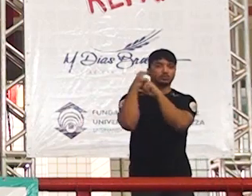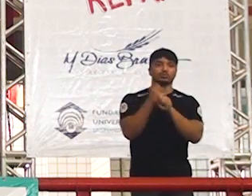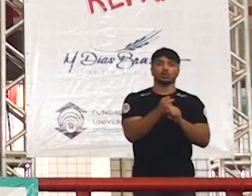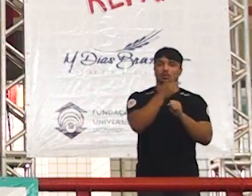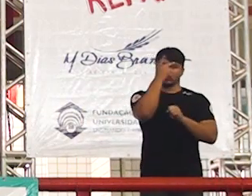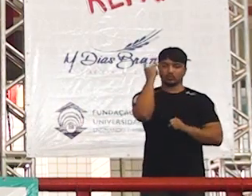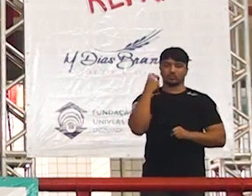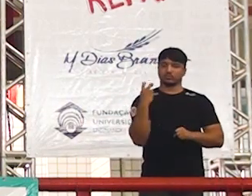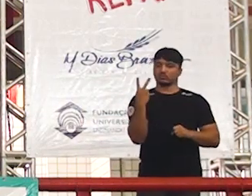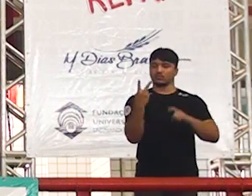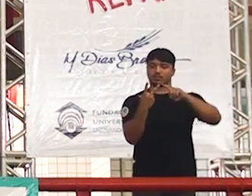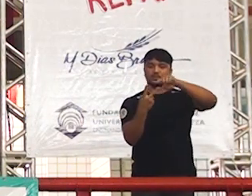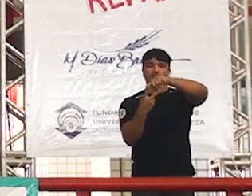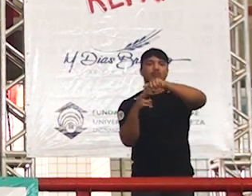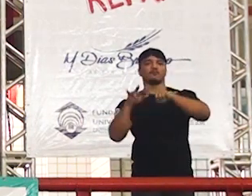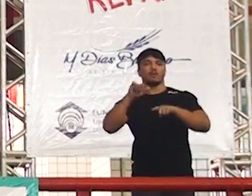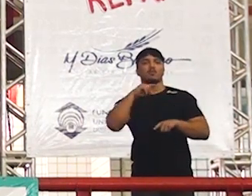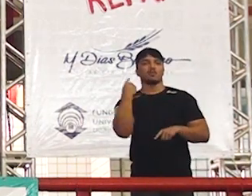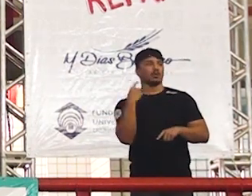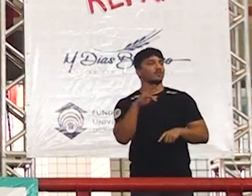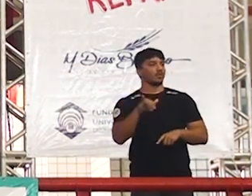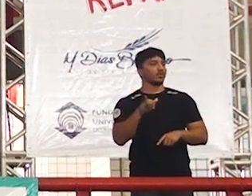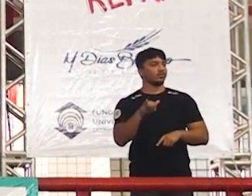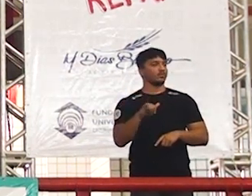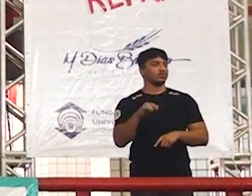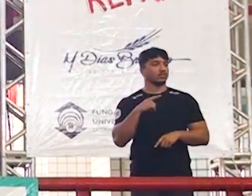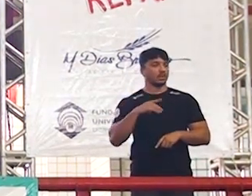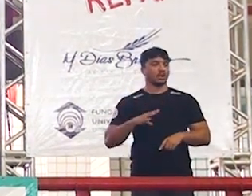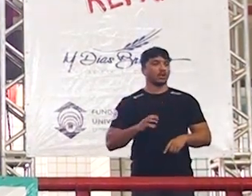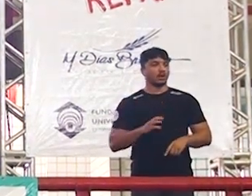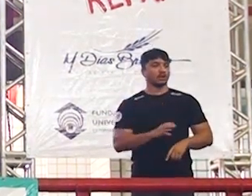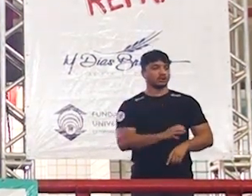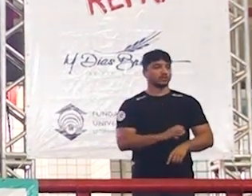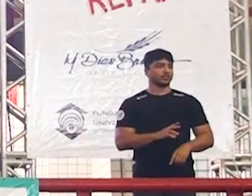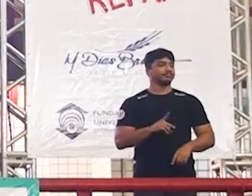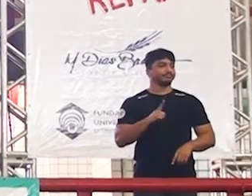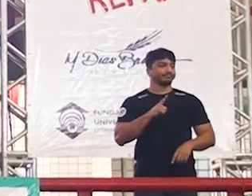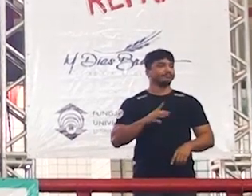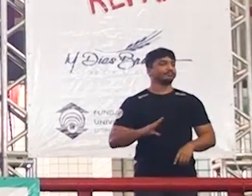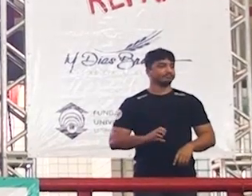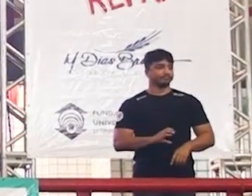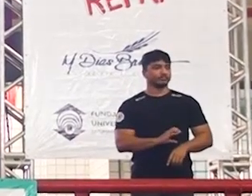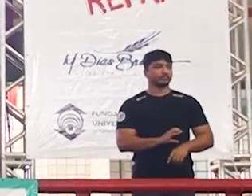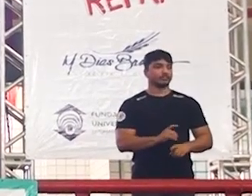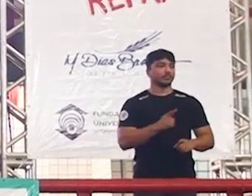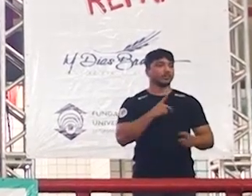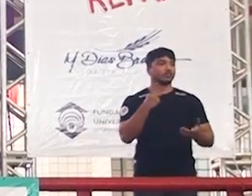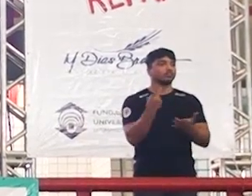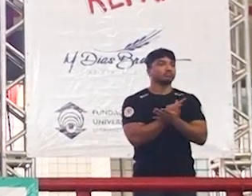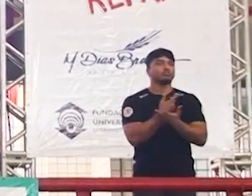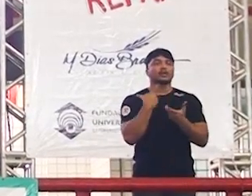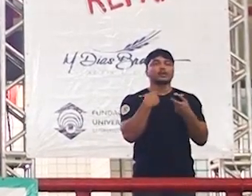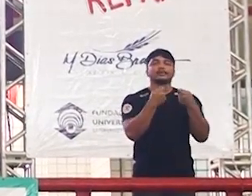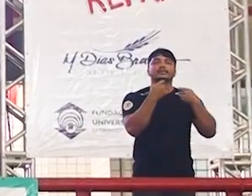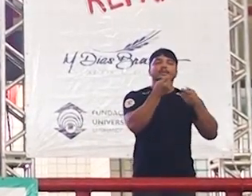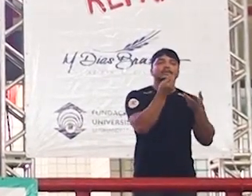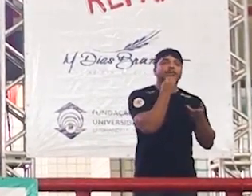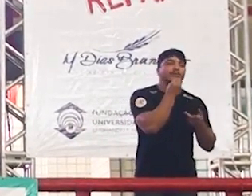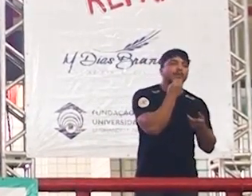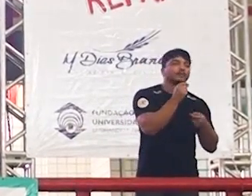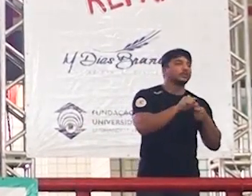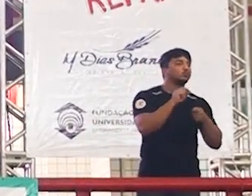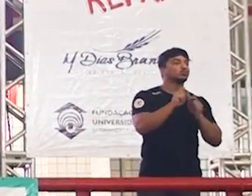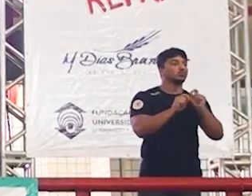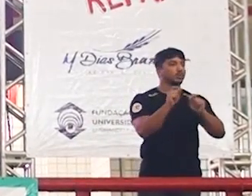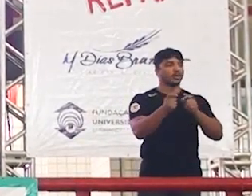2 condenados à morte. Ou seja, eles estão com câncer, a história. E aí eles fazem uma lista do que deveriam fazer no resto